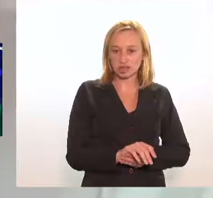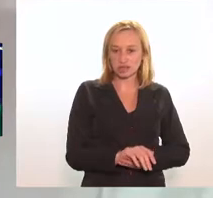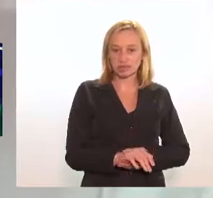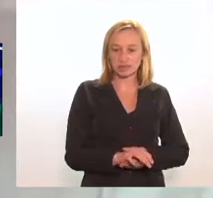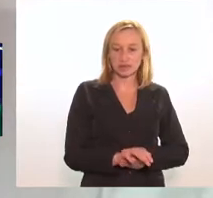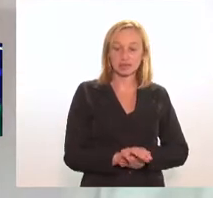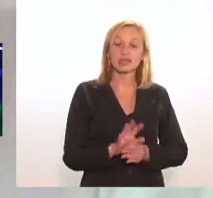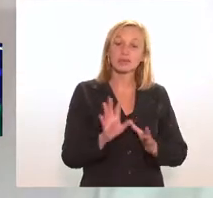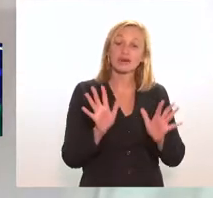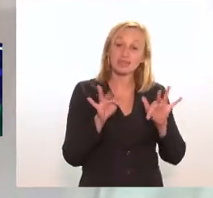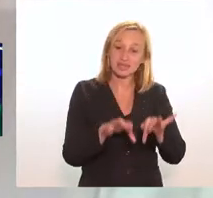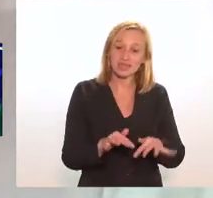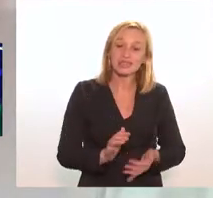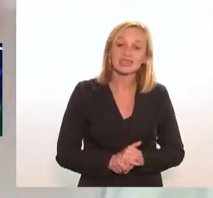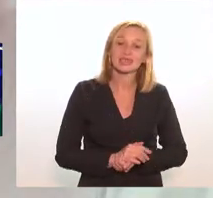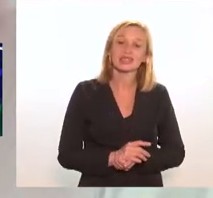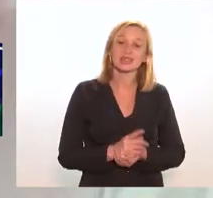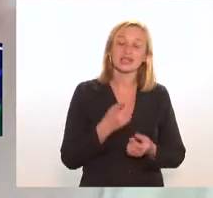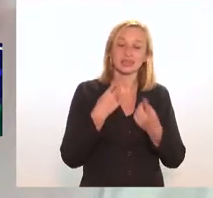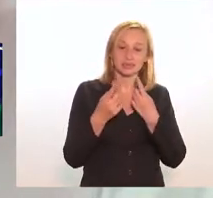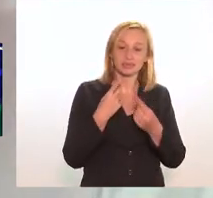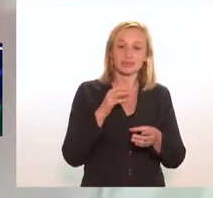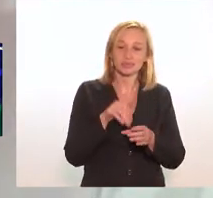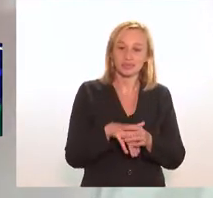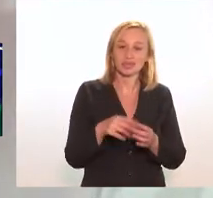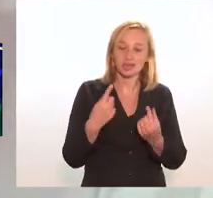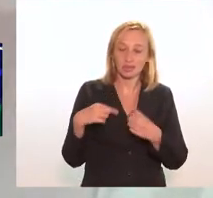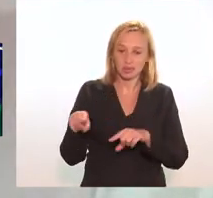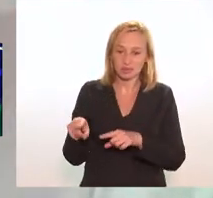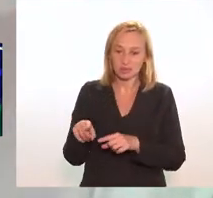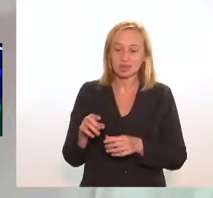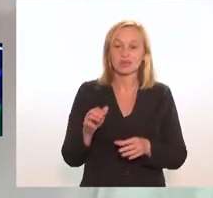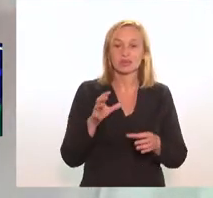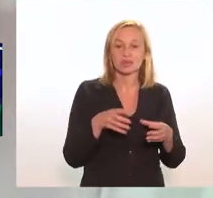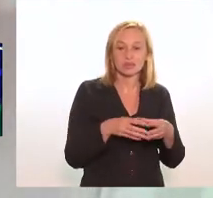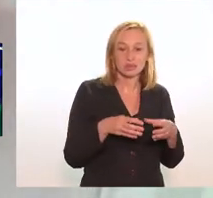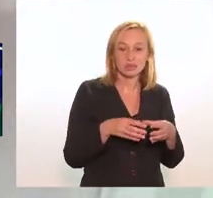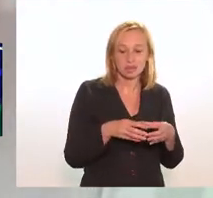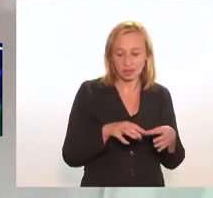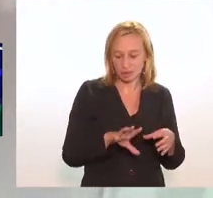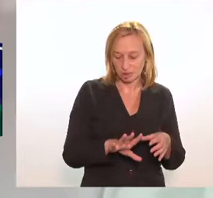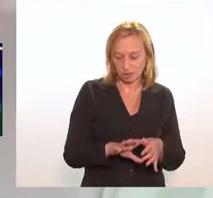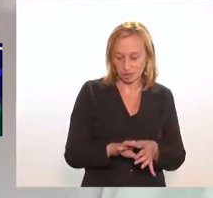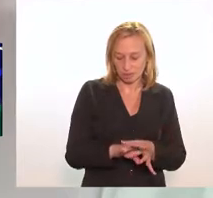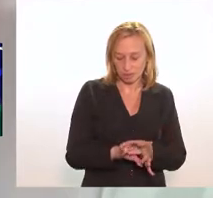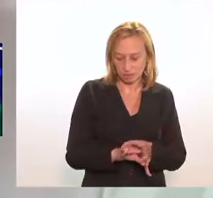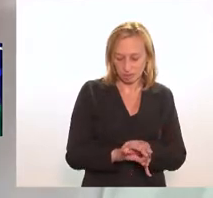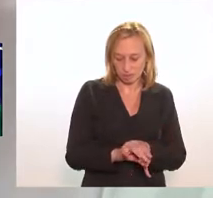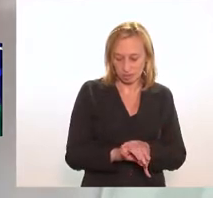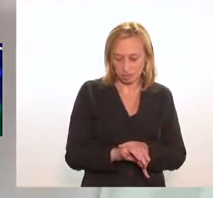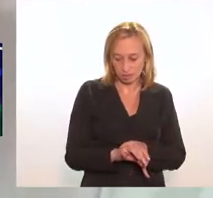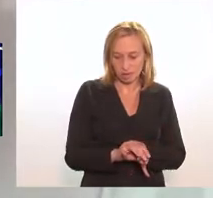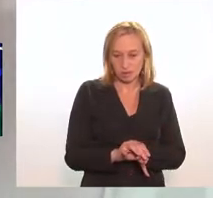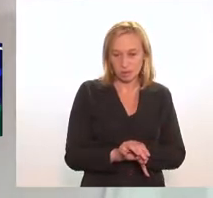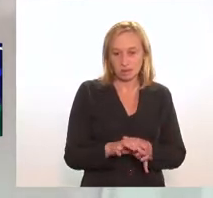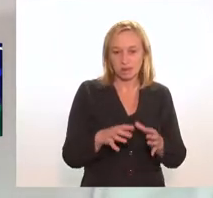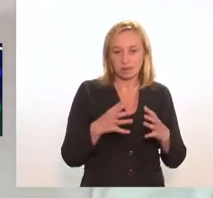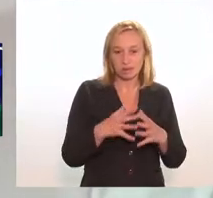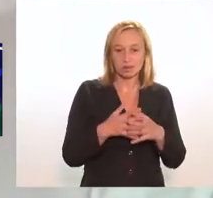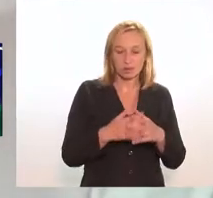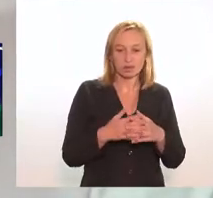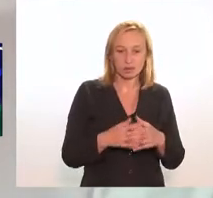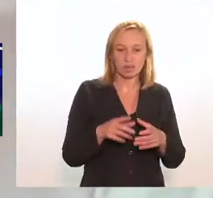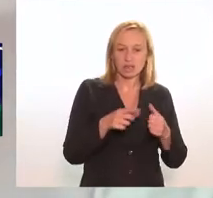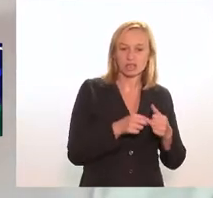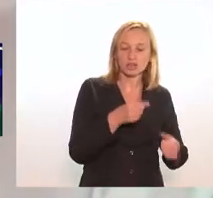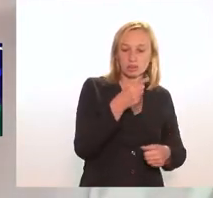contribuir, né, nesse debate, eu já votei, inclusive, contra no nosso grupo. Existe um conflito entre o artigo 1º e o